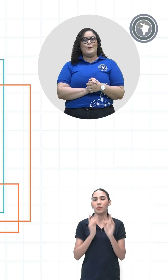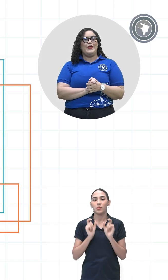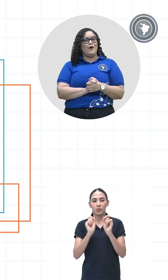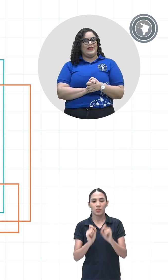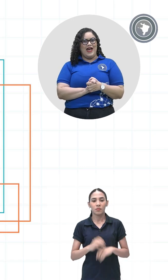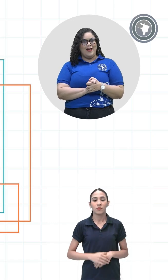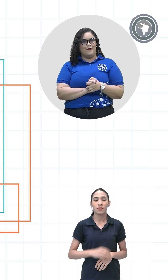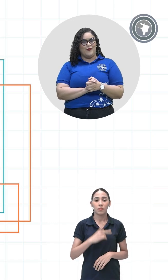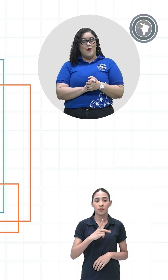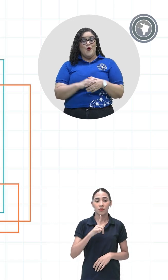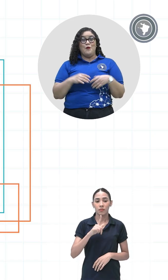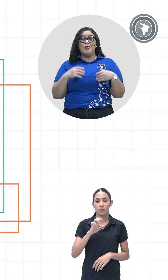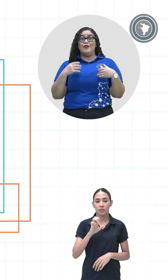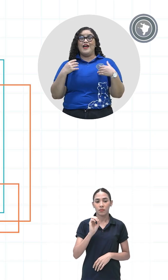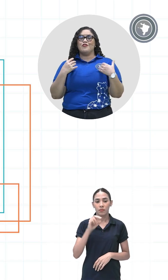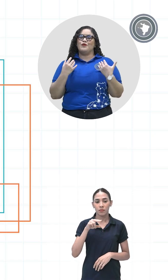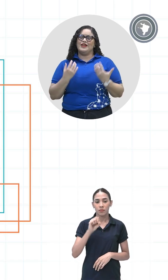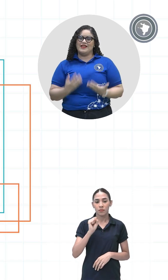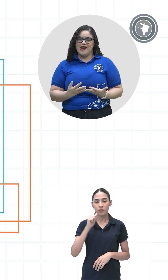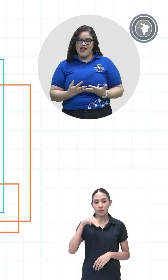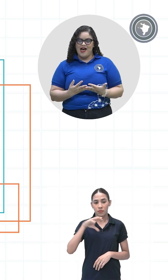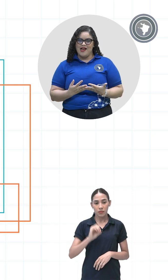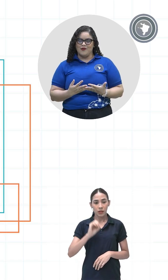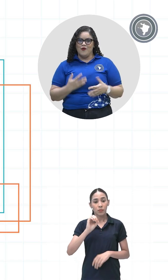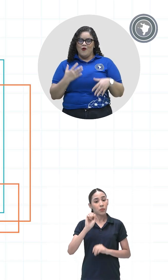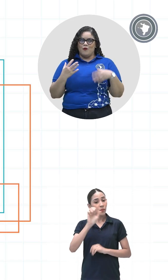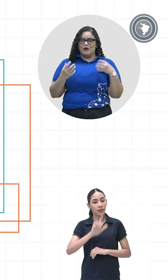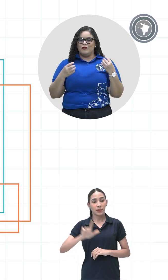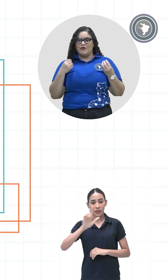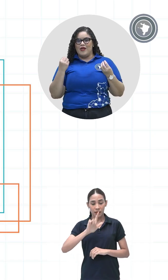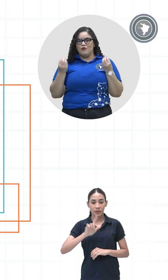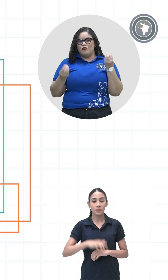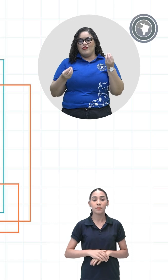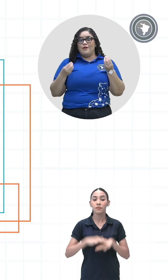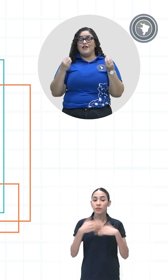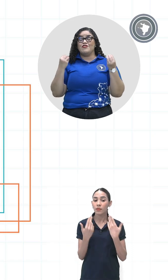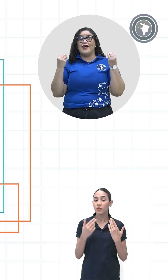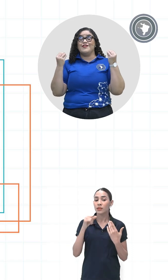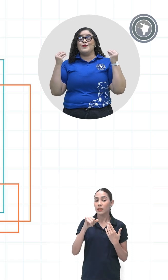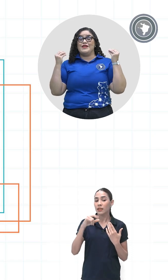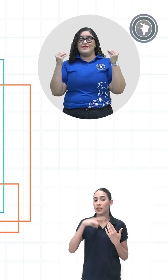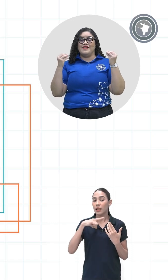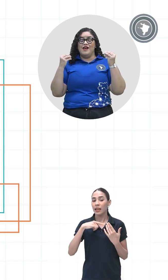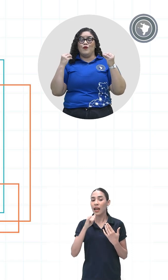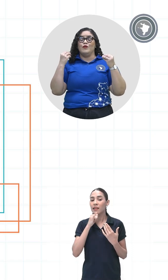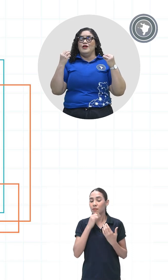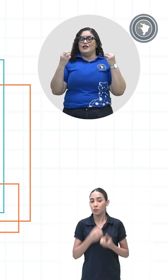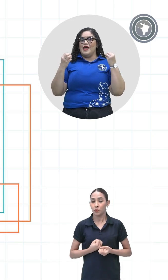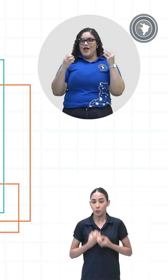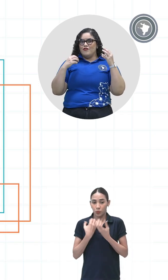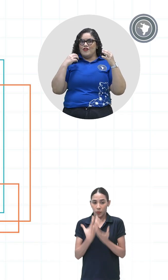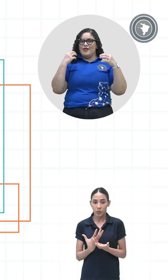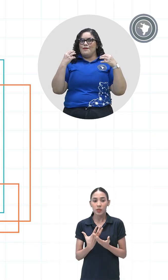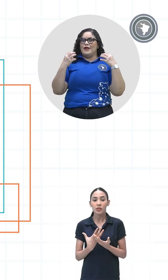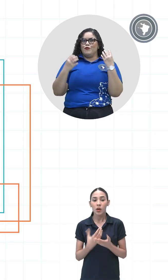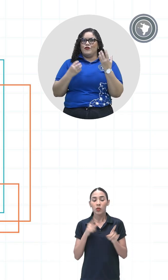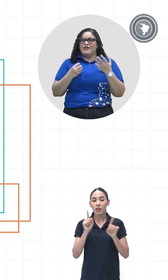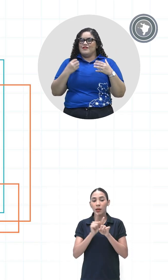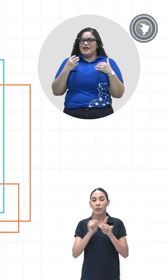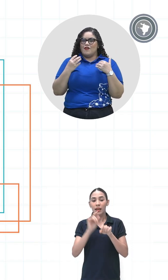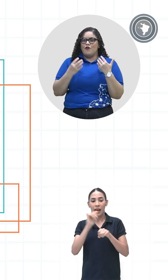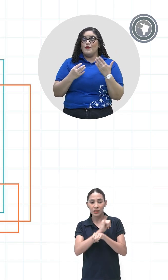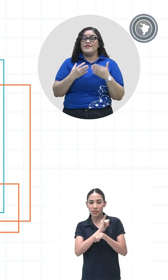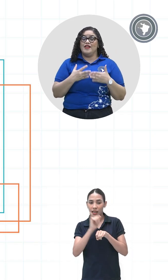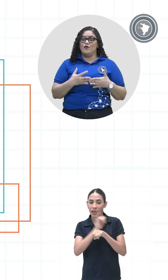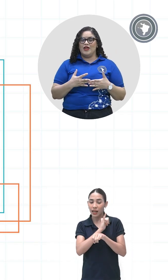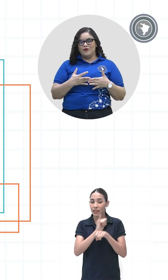com um pleonasmo, o pleonasmo literário, quando nós temos justamente a expressão, né, de elementos que,